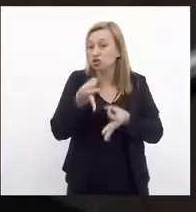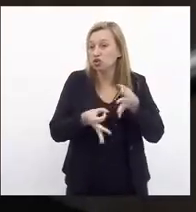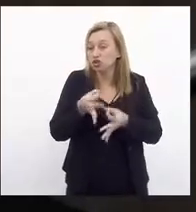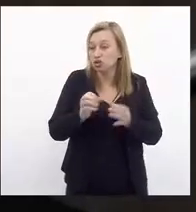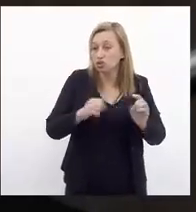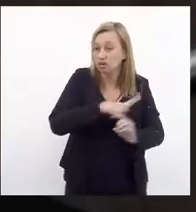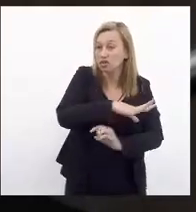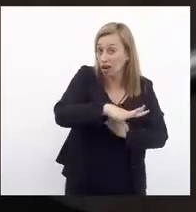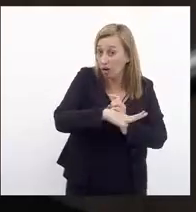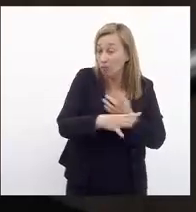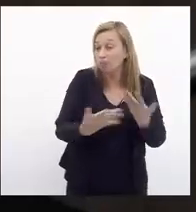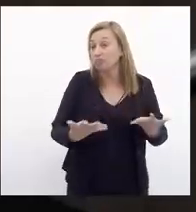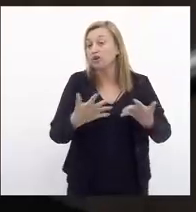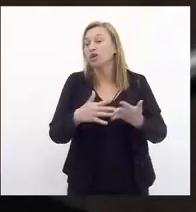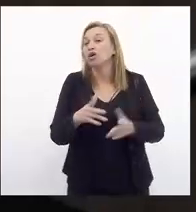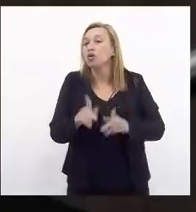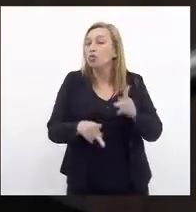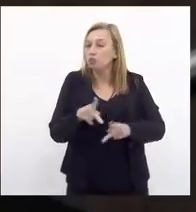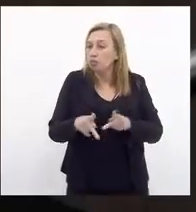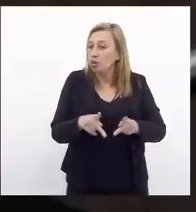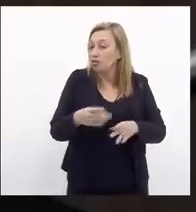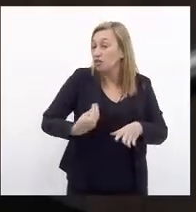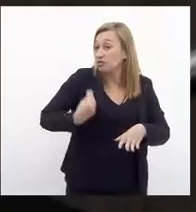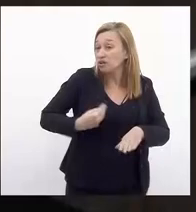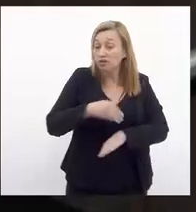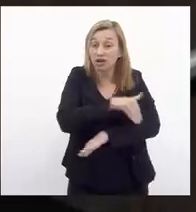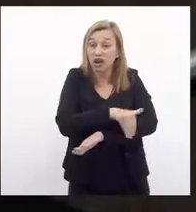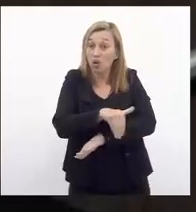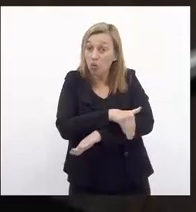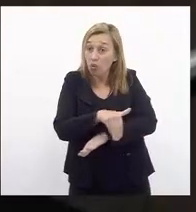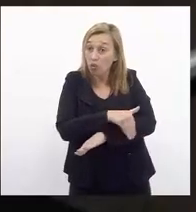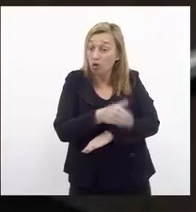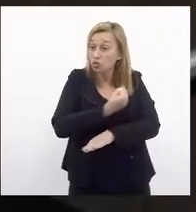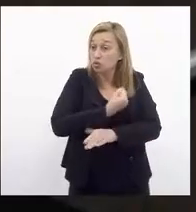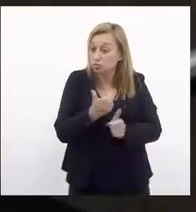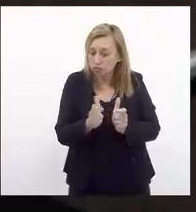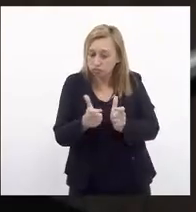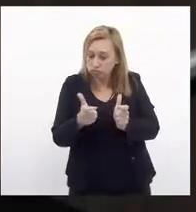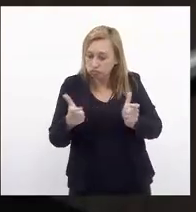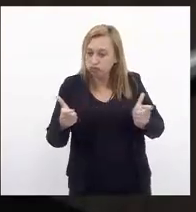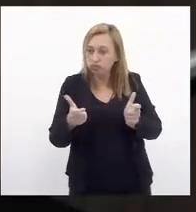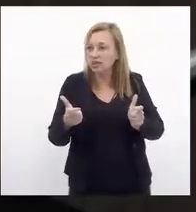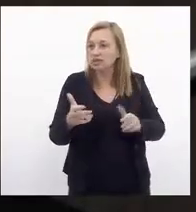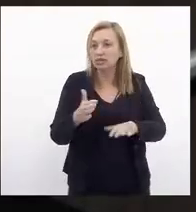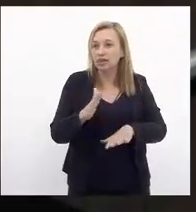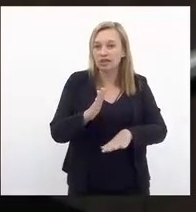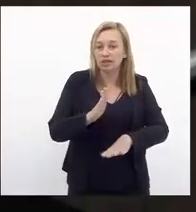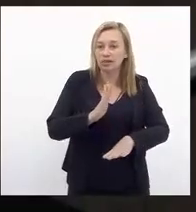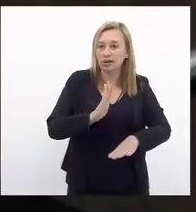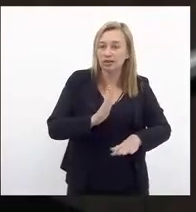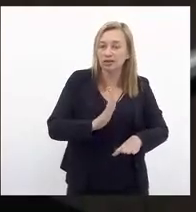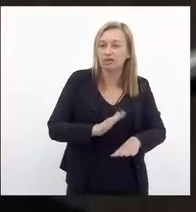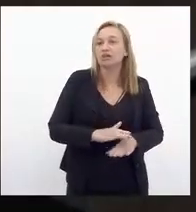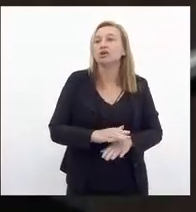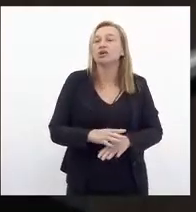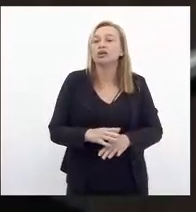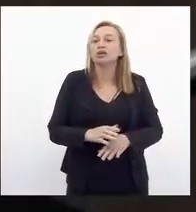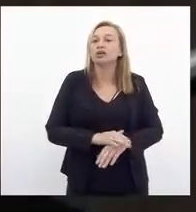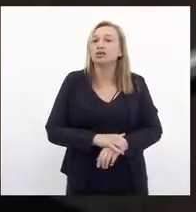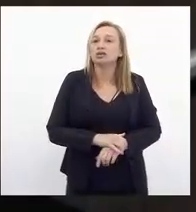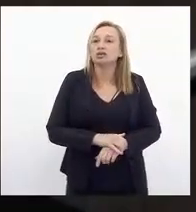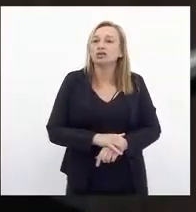extrema a população em situação de rua aumentando exponencialmente fome